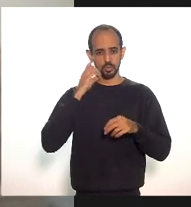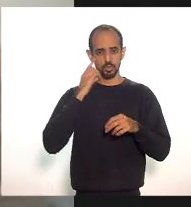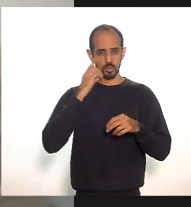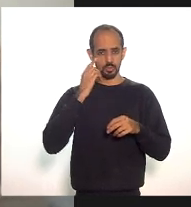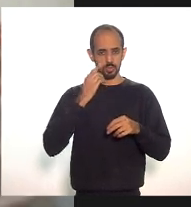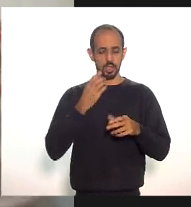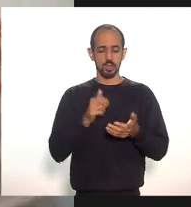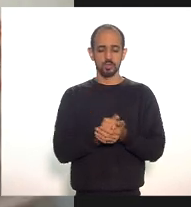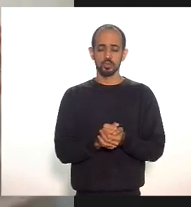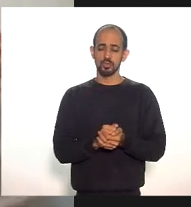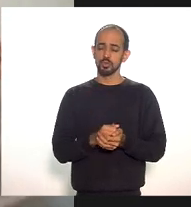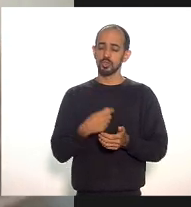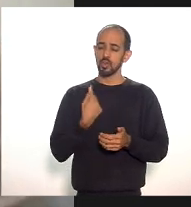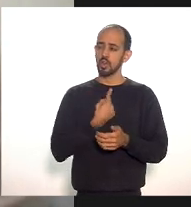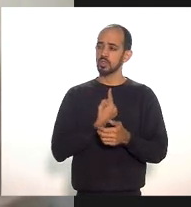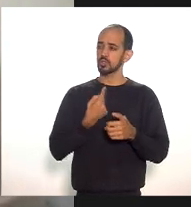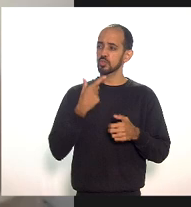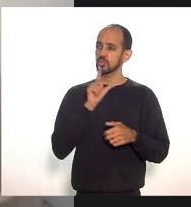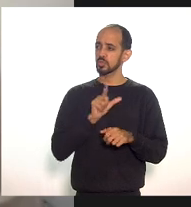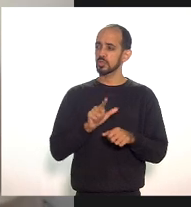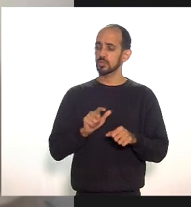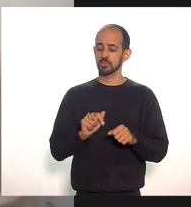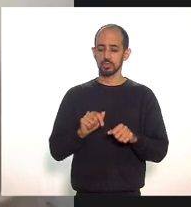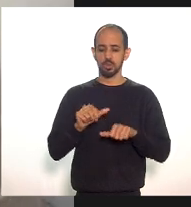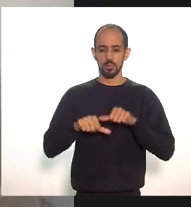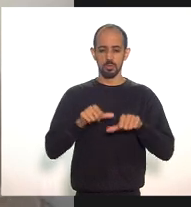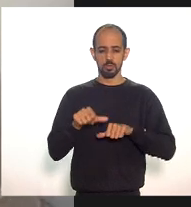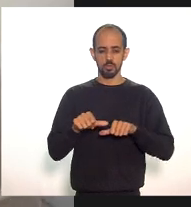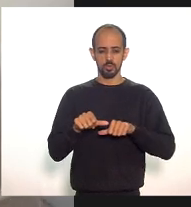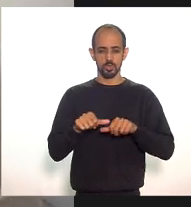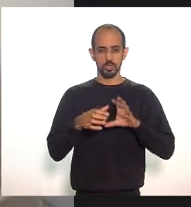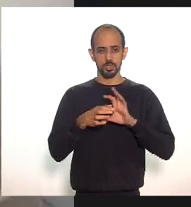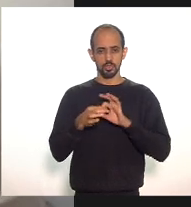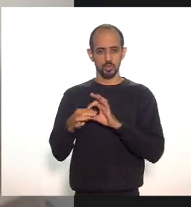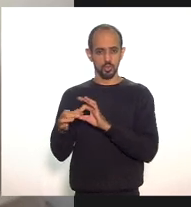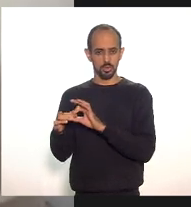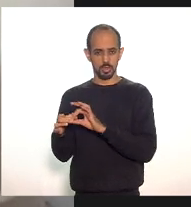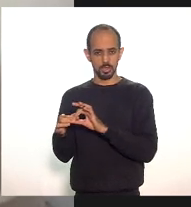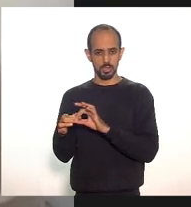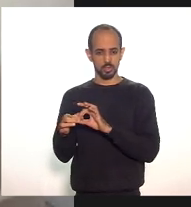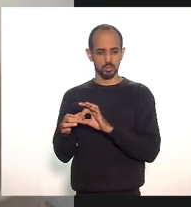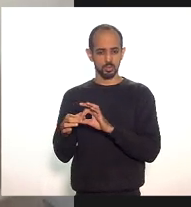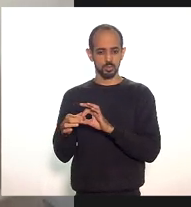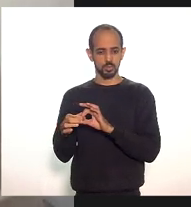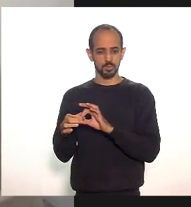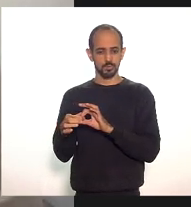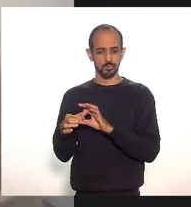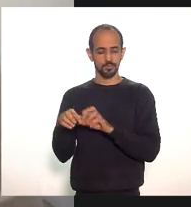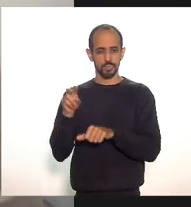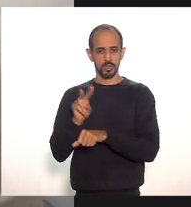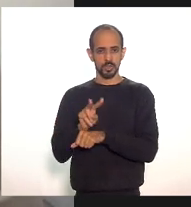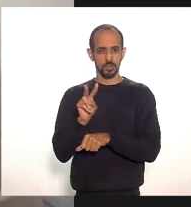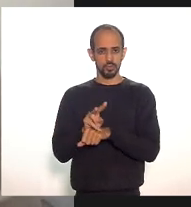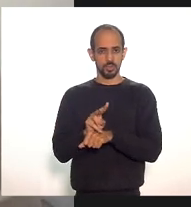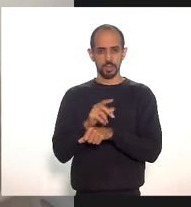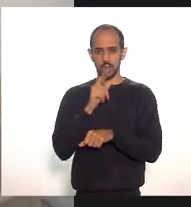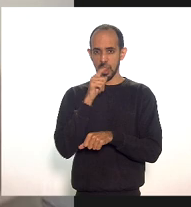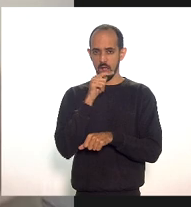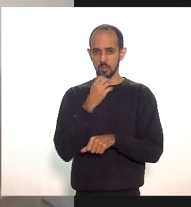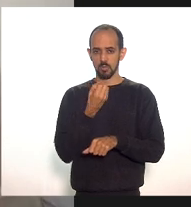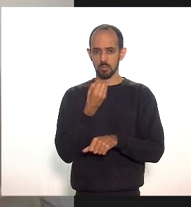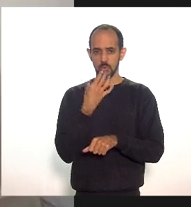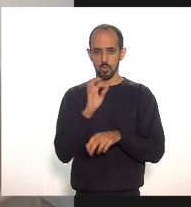deputados que a gente possa ter aí é uma mudança de cenário em defesa da água boa